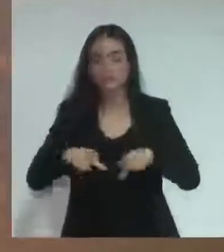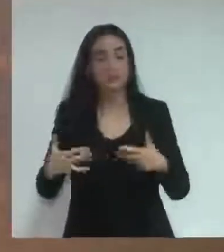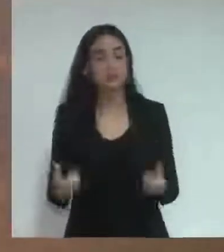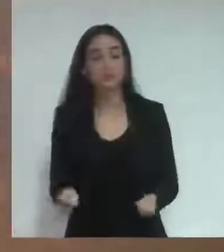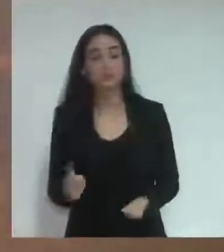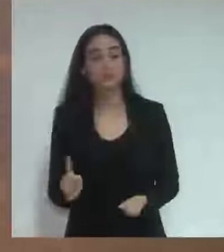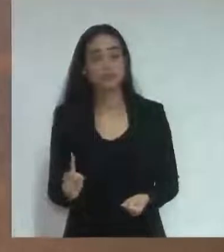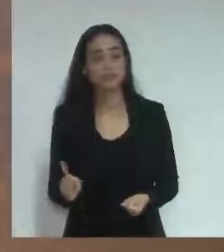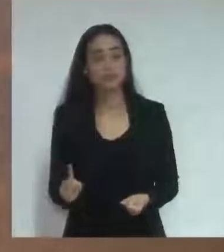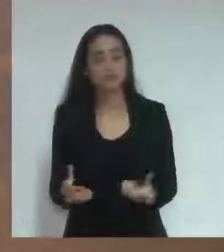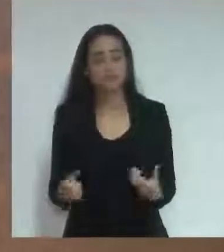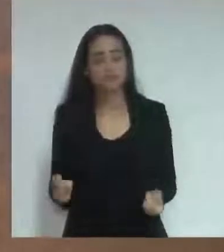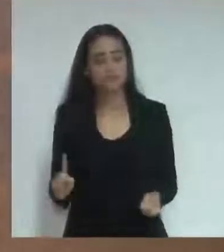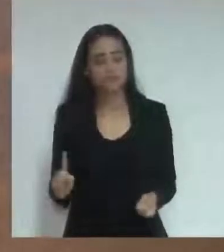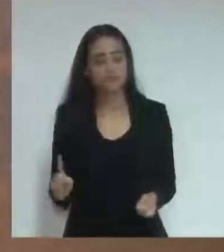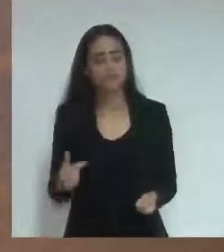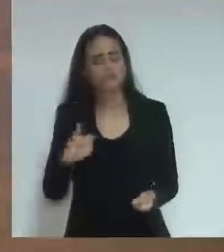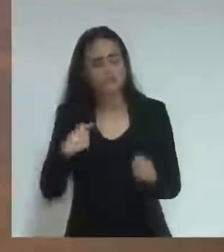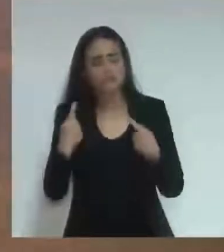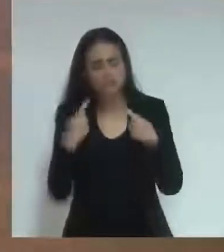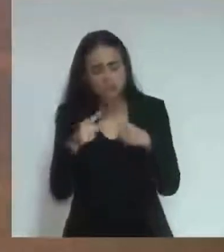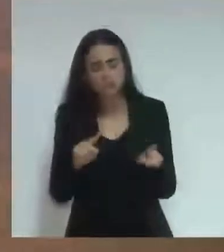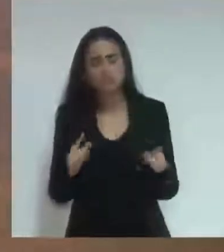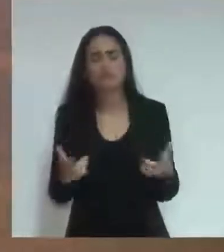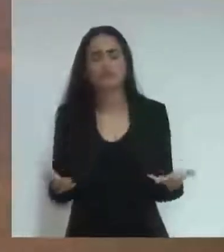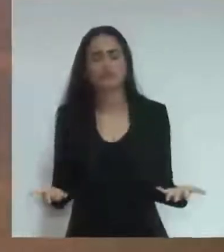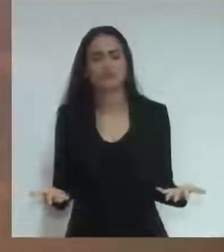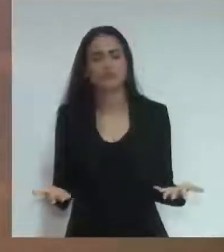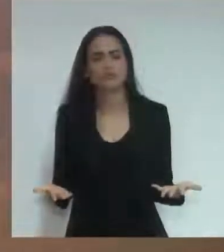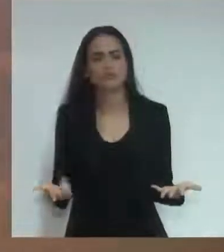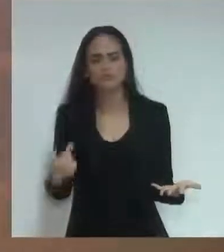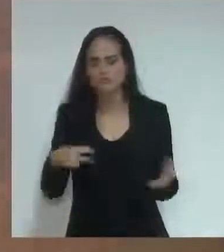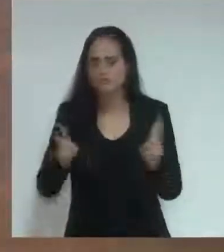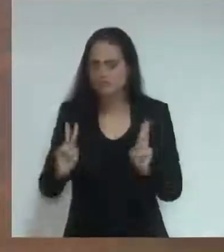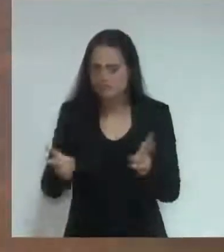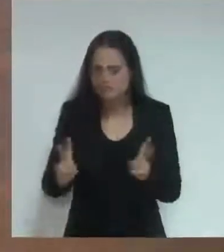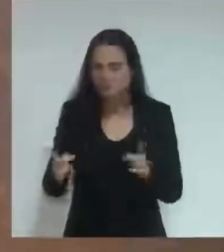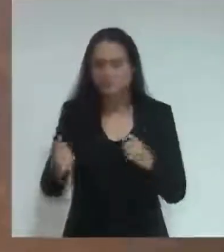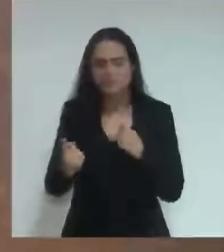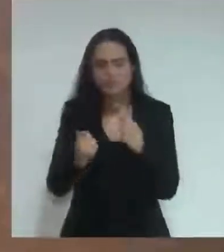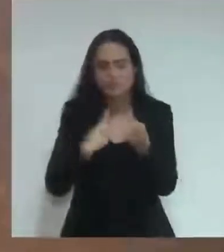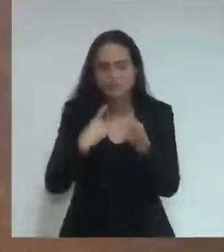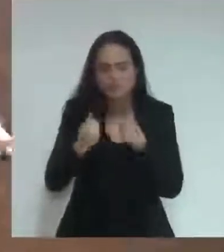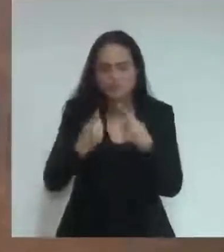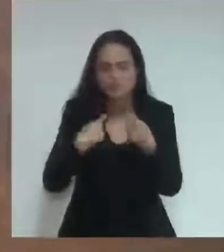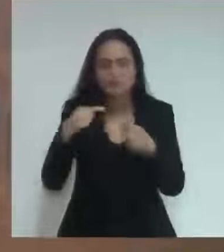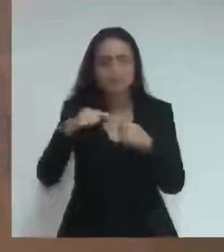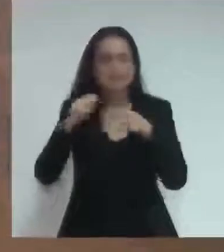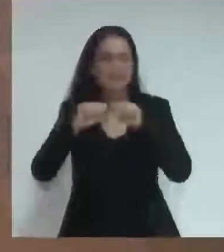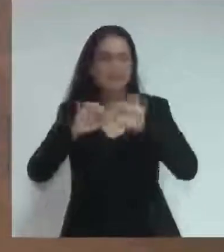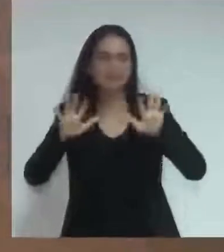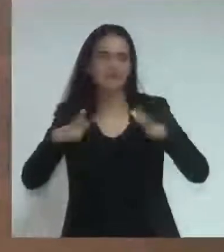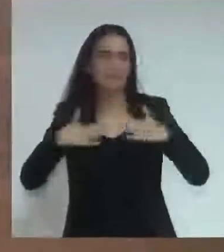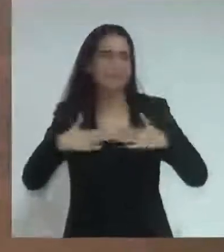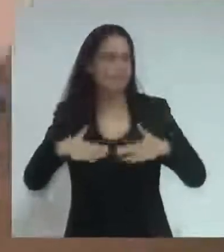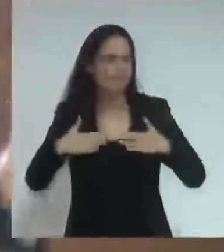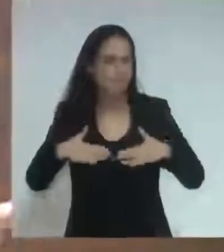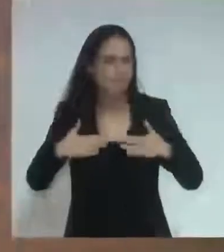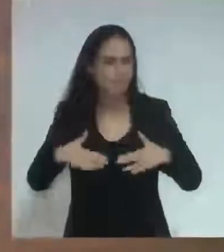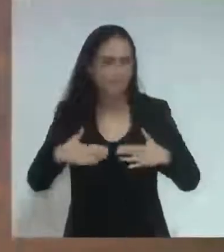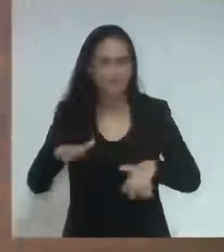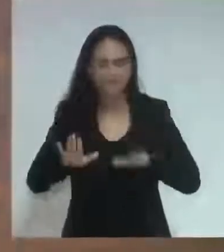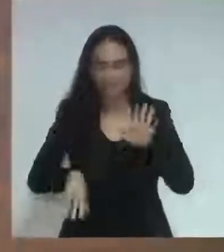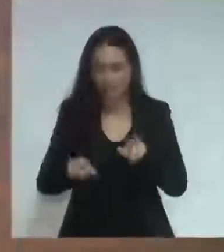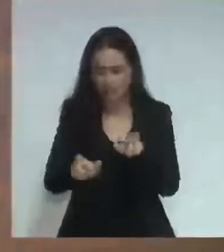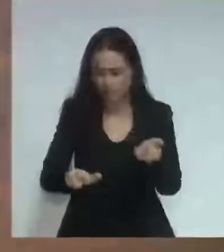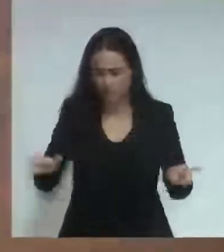né? Eu tenho debatido muito tranquilamente com todo mundo. É claro que a gente tem níveis, né? A gente vê quando é cidadão que está confuso, e a gente vê quando são